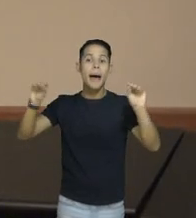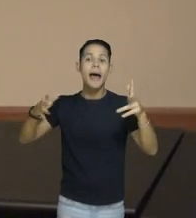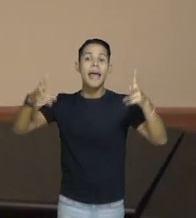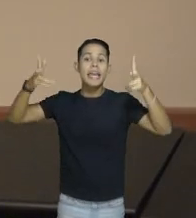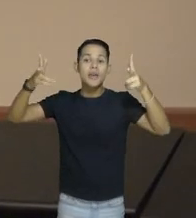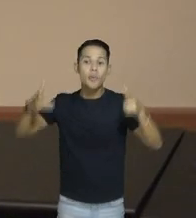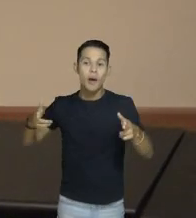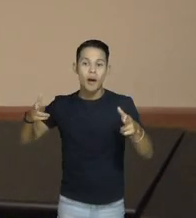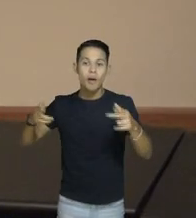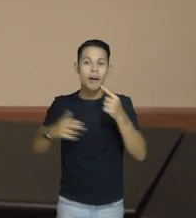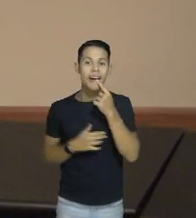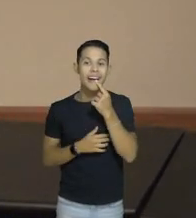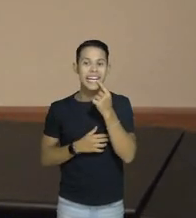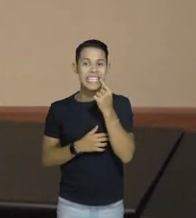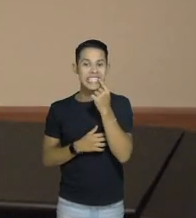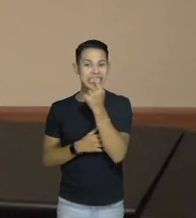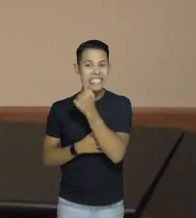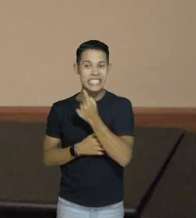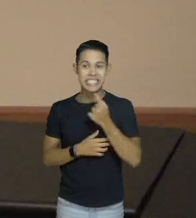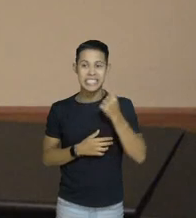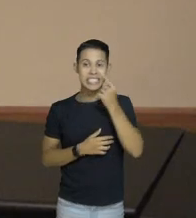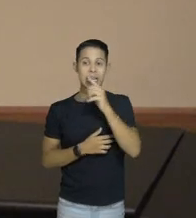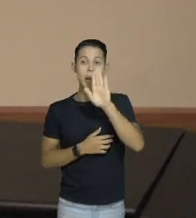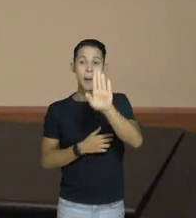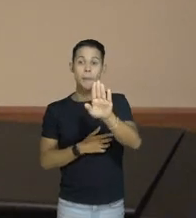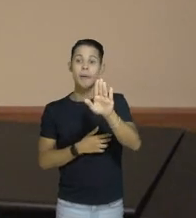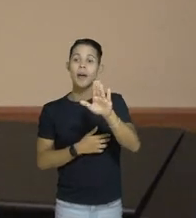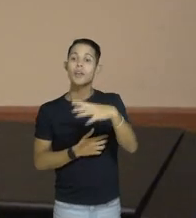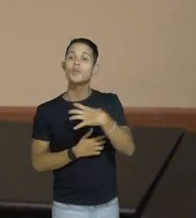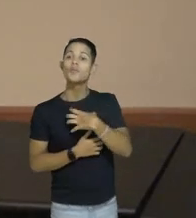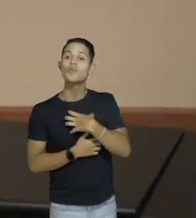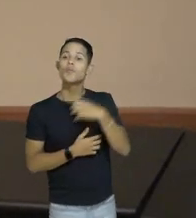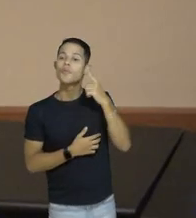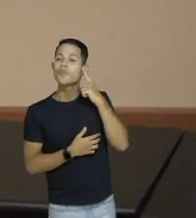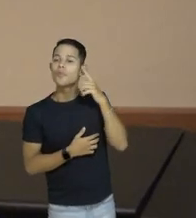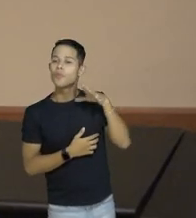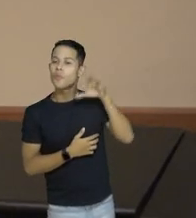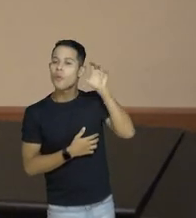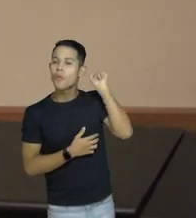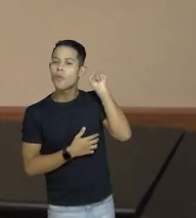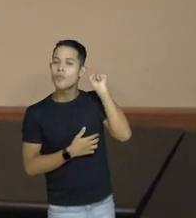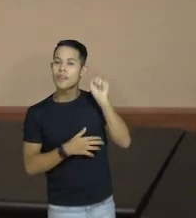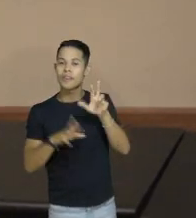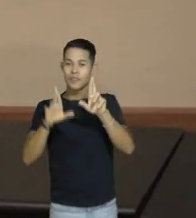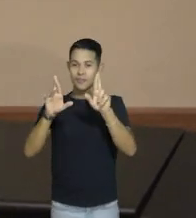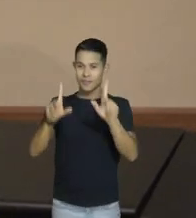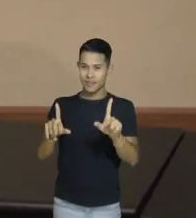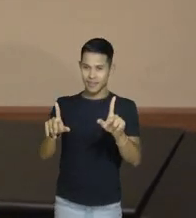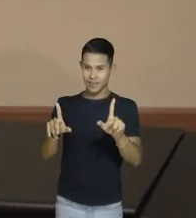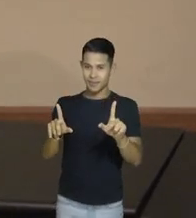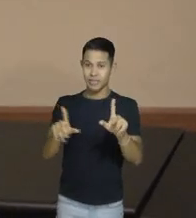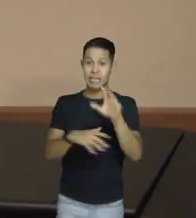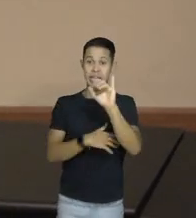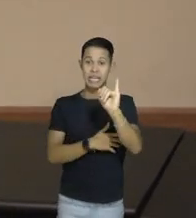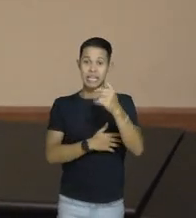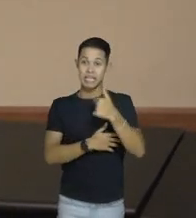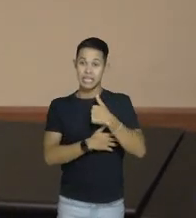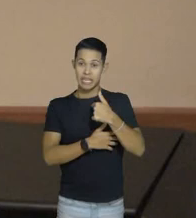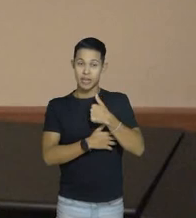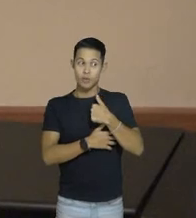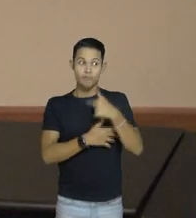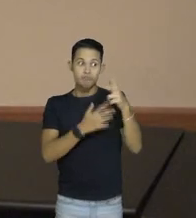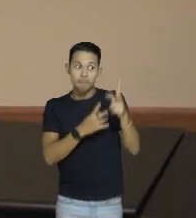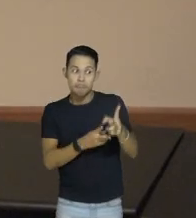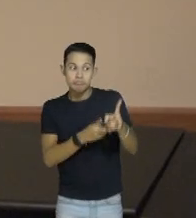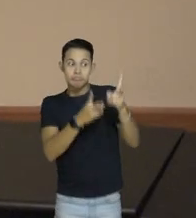Dente no lábio, mas o som é diferente. E se a minha discriminação acústica não está boa, eu